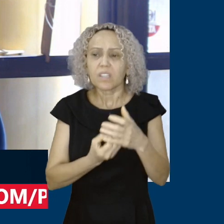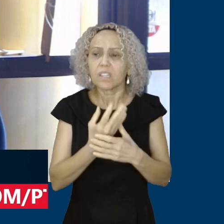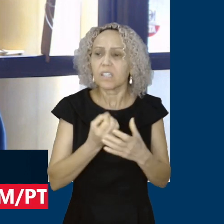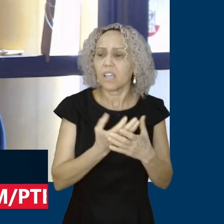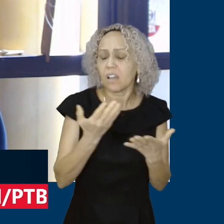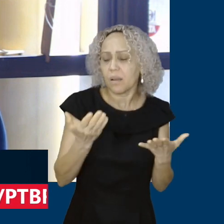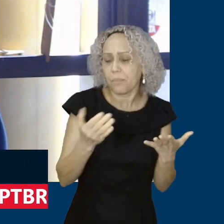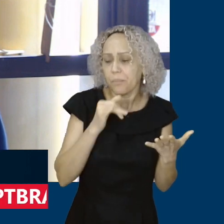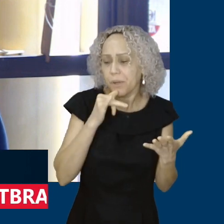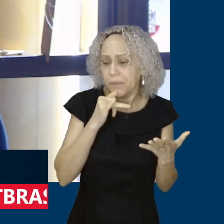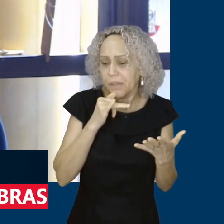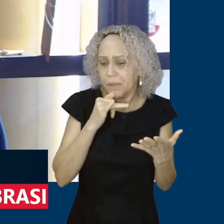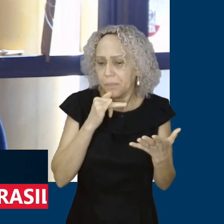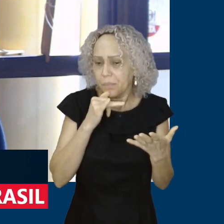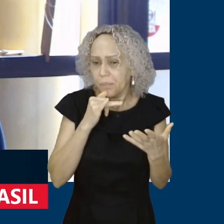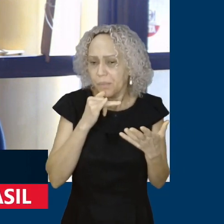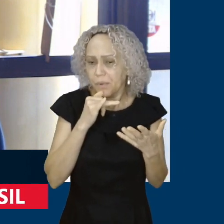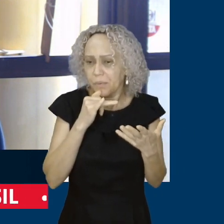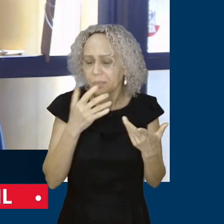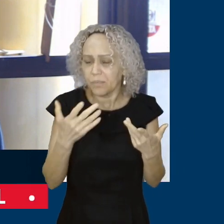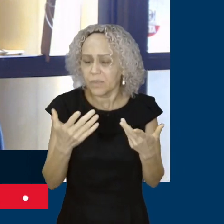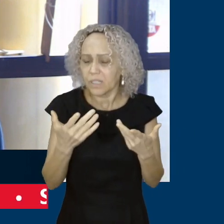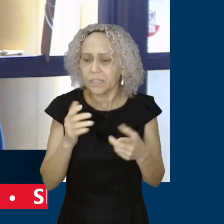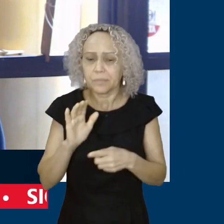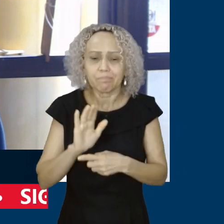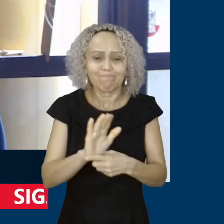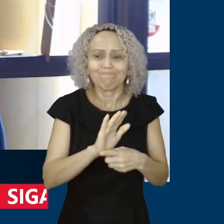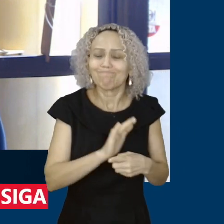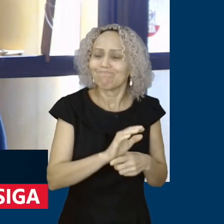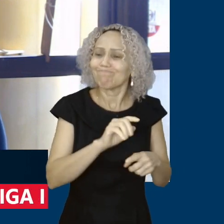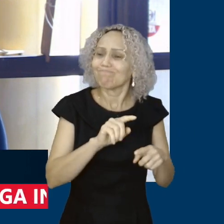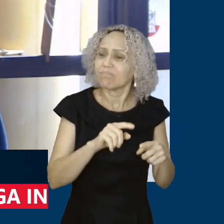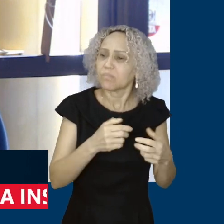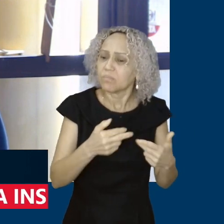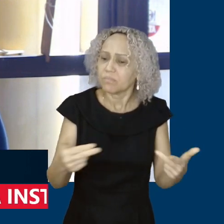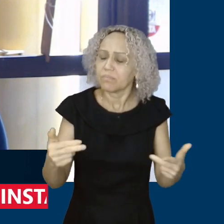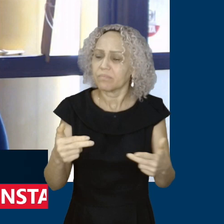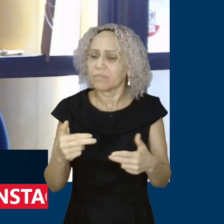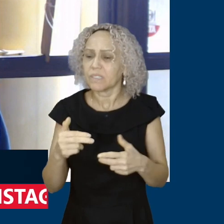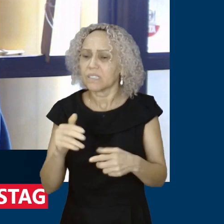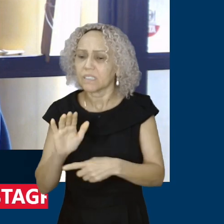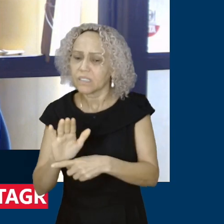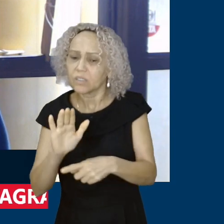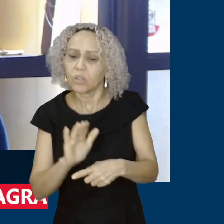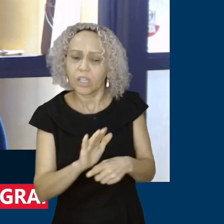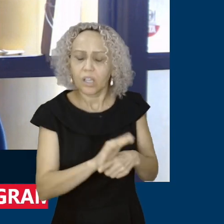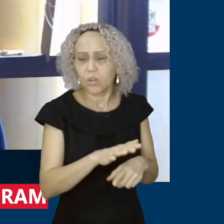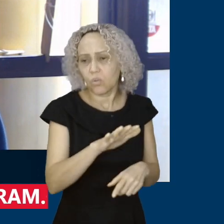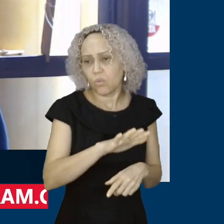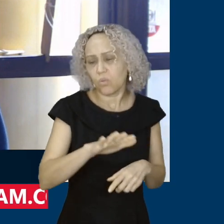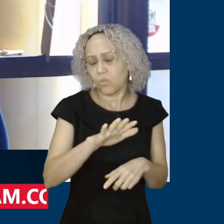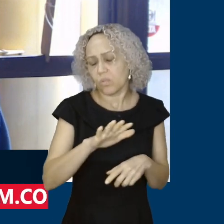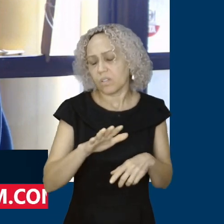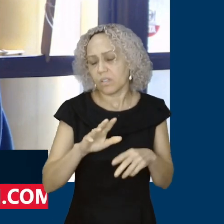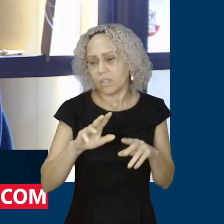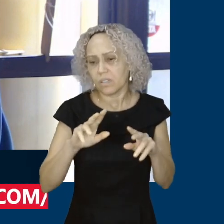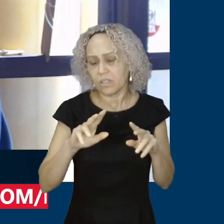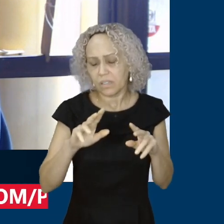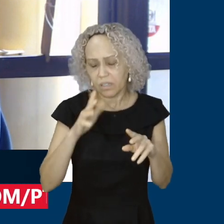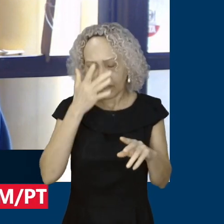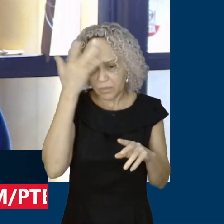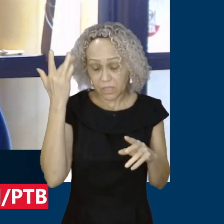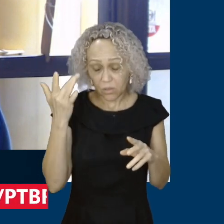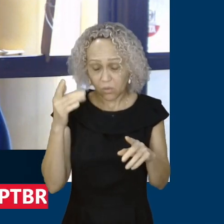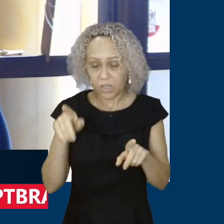vida de nós, humanos, tá? Com menos utilização de recursos naturais, com menos